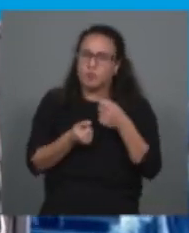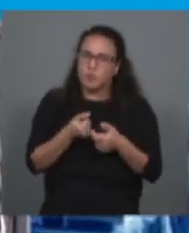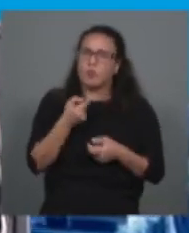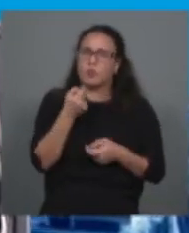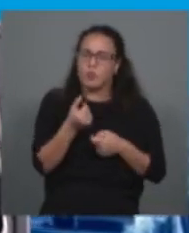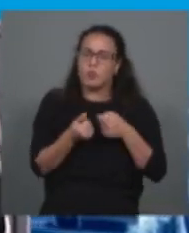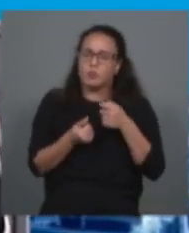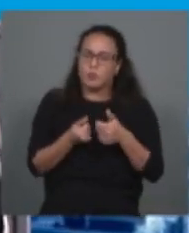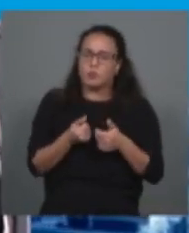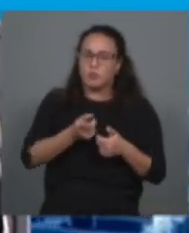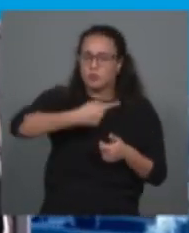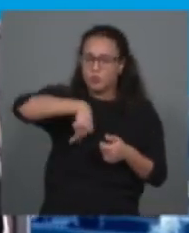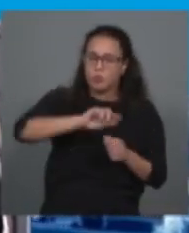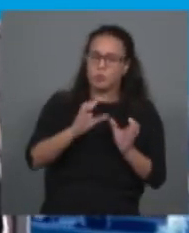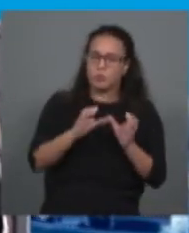ação também